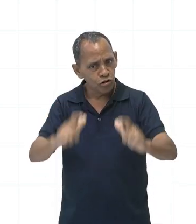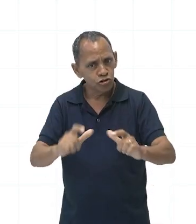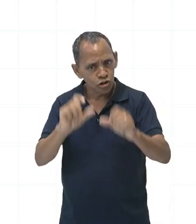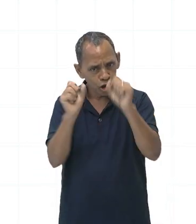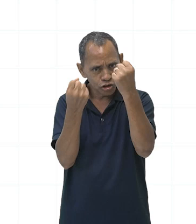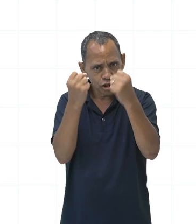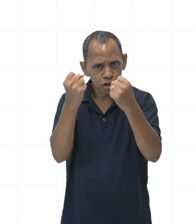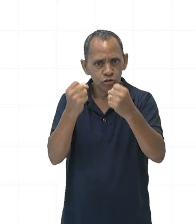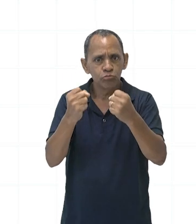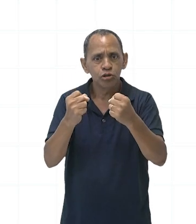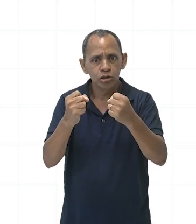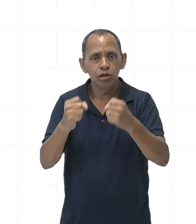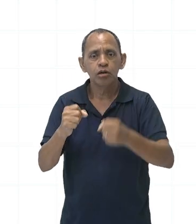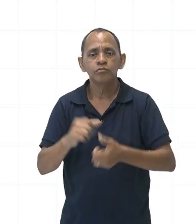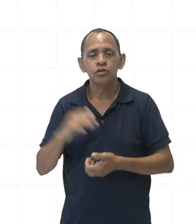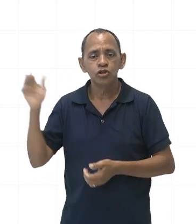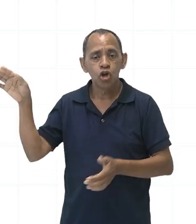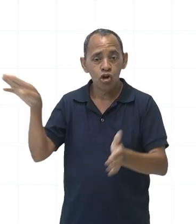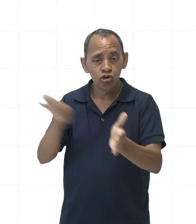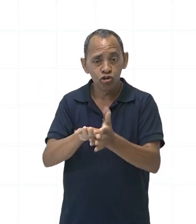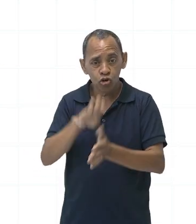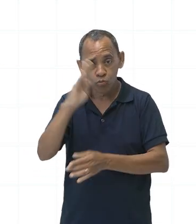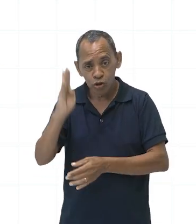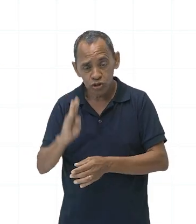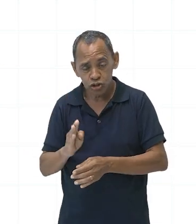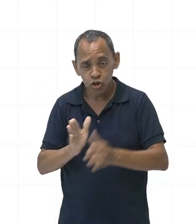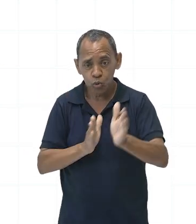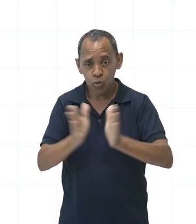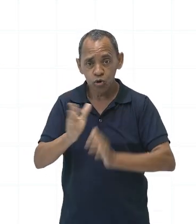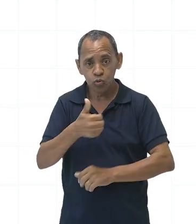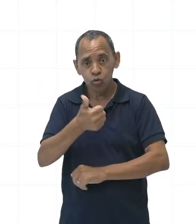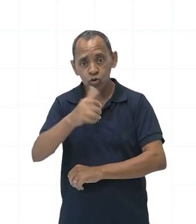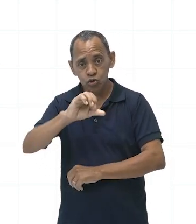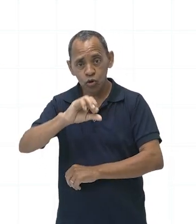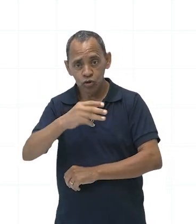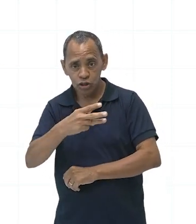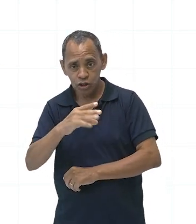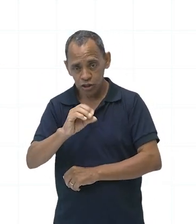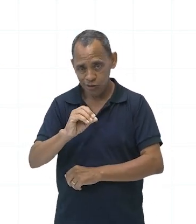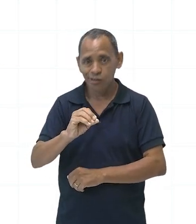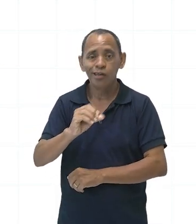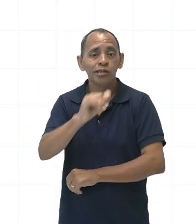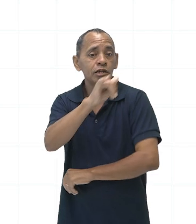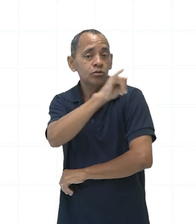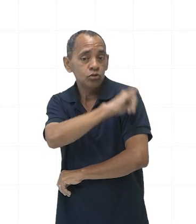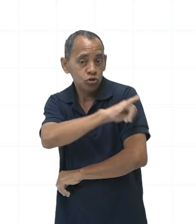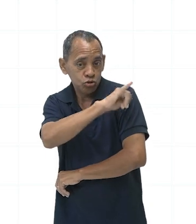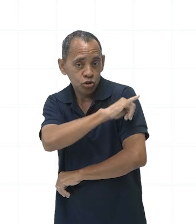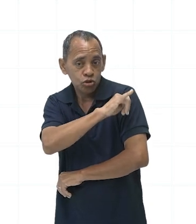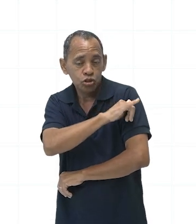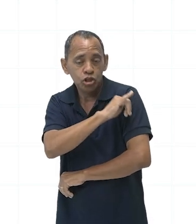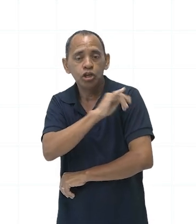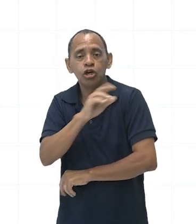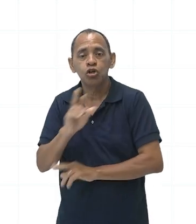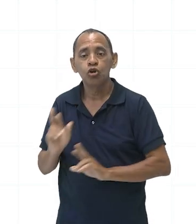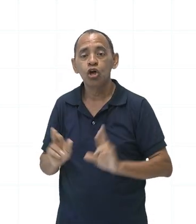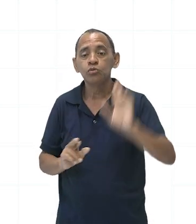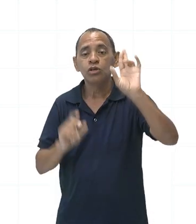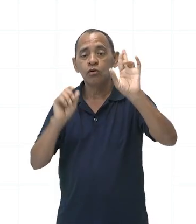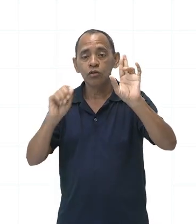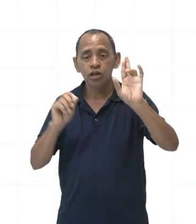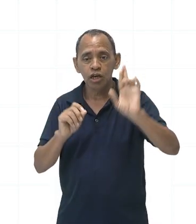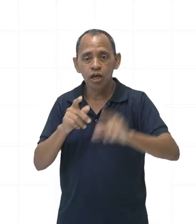ela veio para cá para o Brasil em 1930, lá no Rio de Janeiro, sob a responsabilidade da professora Gretchen